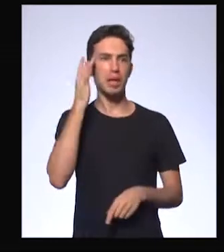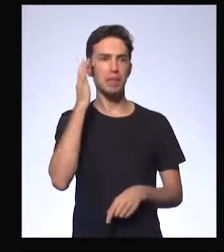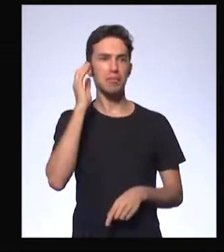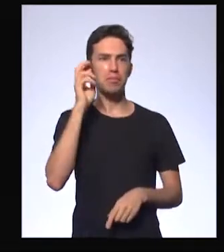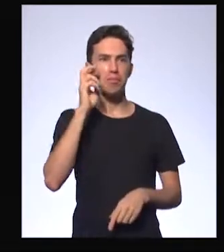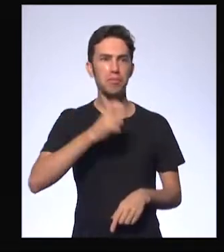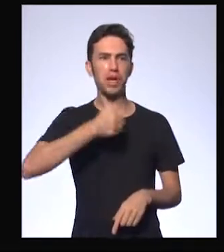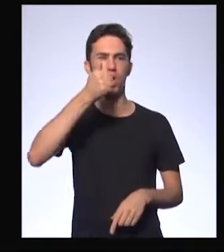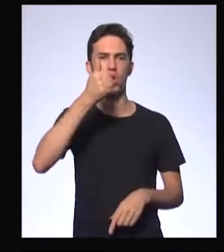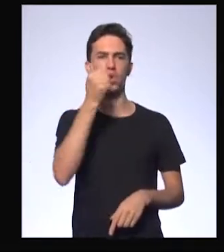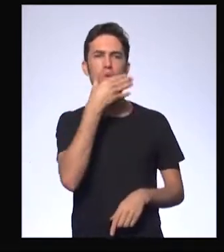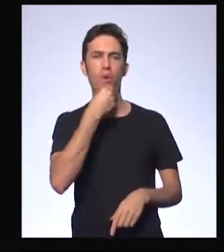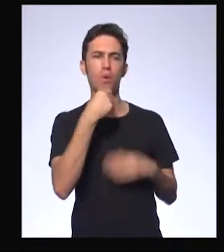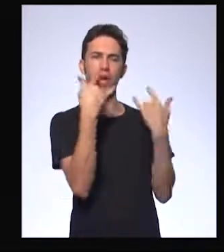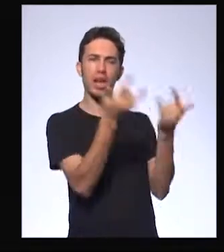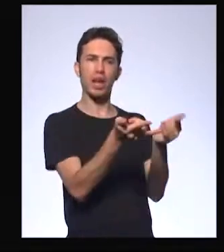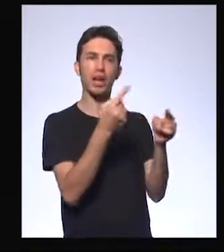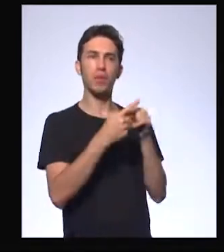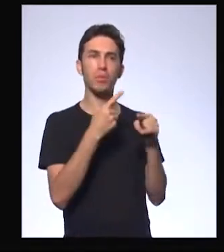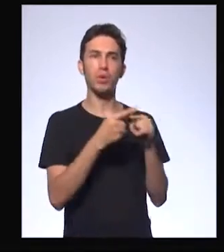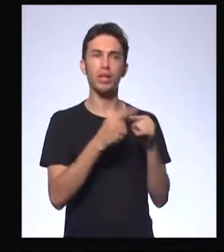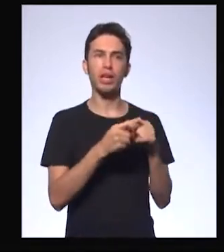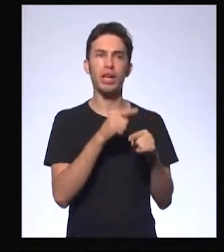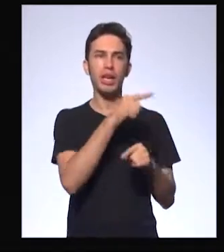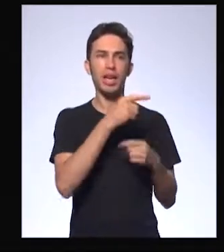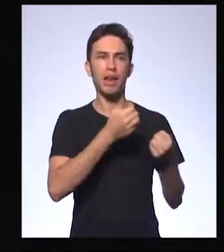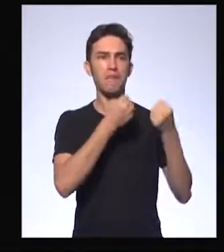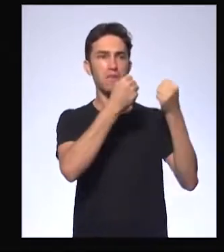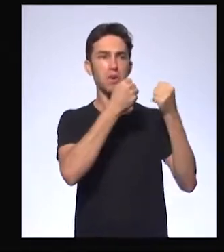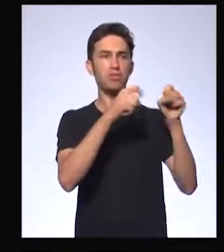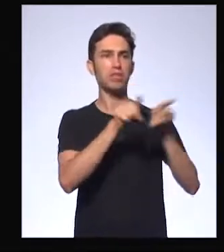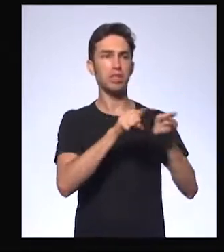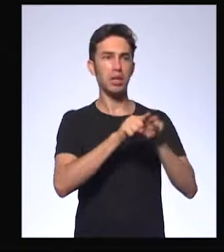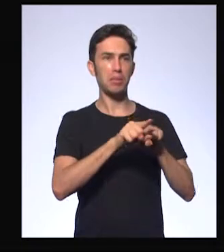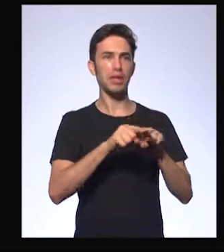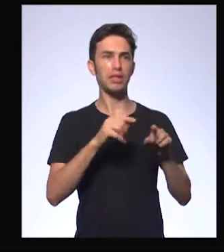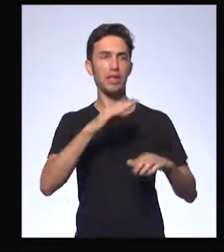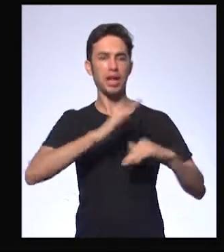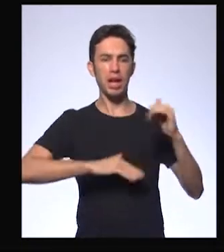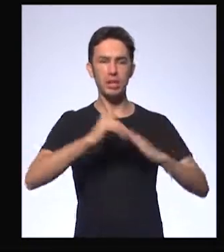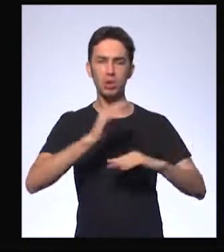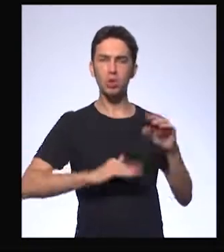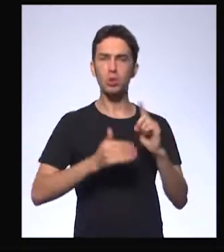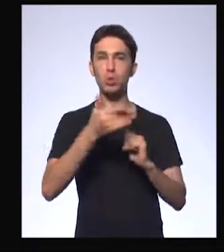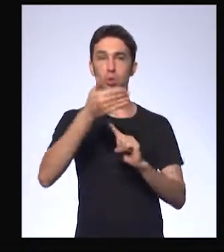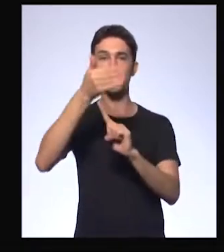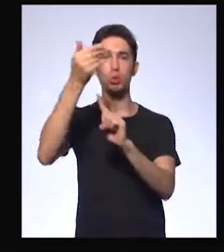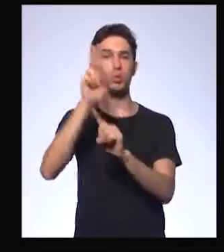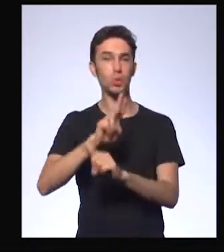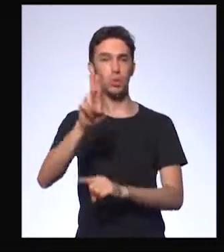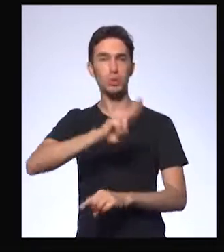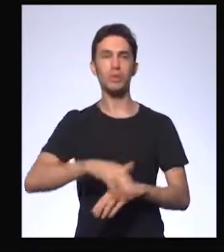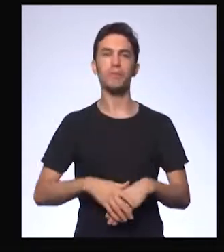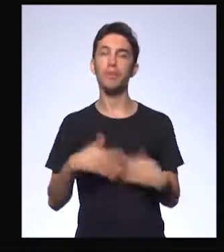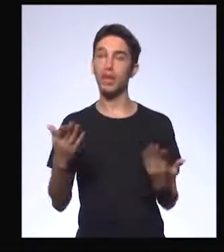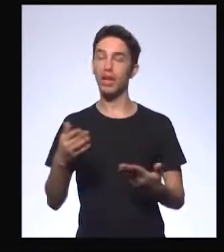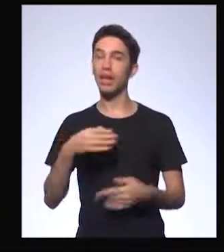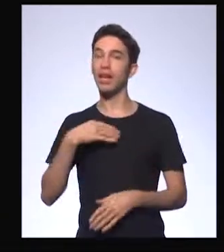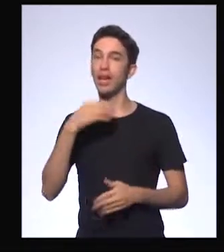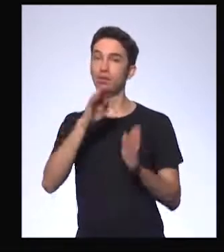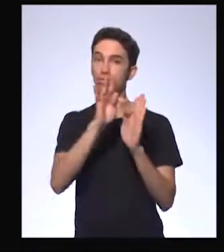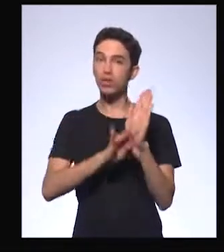Bom, algumas características nesse texto nos fazem perceber claramente que é um texto de opinião.